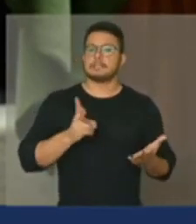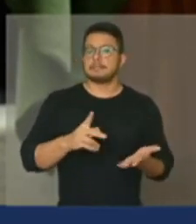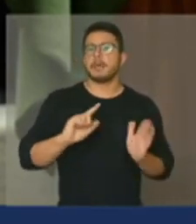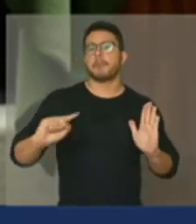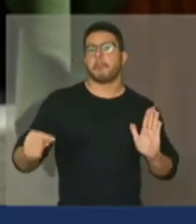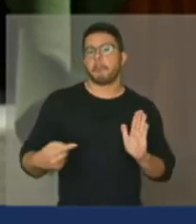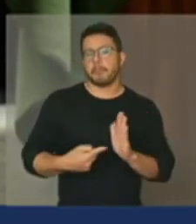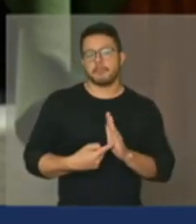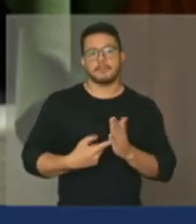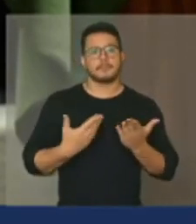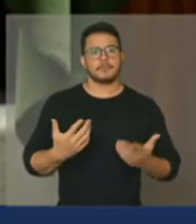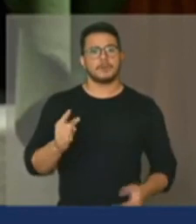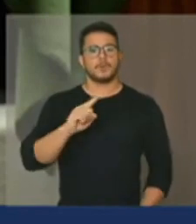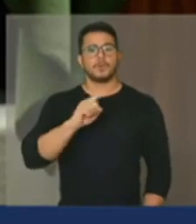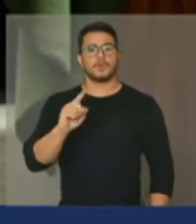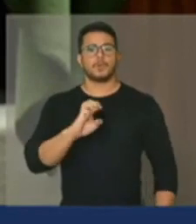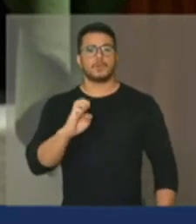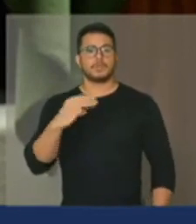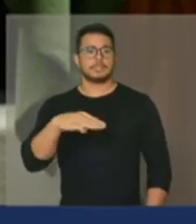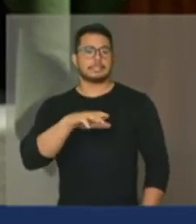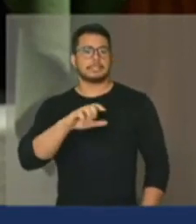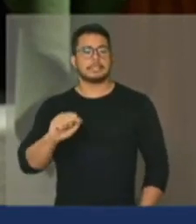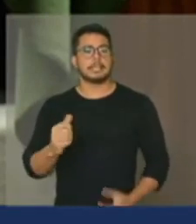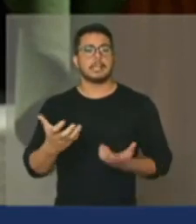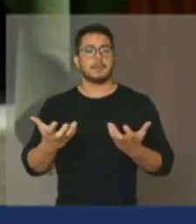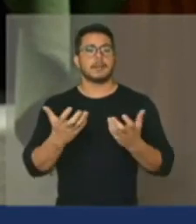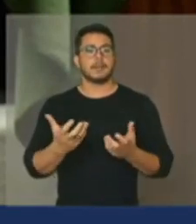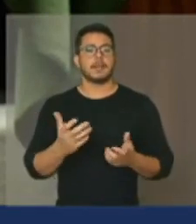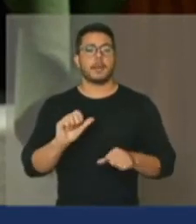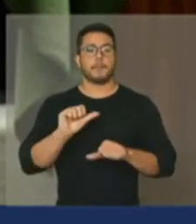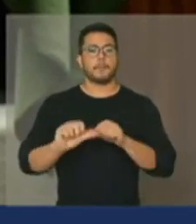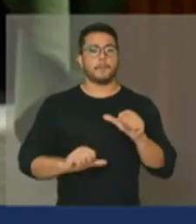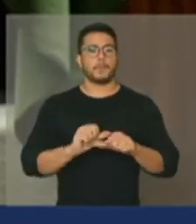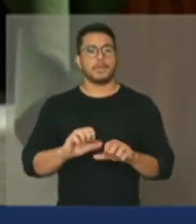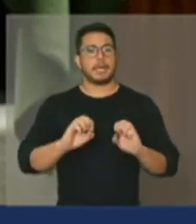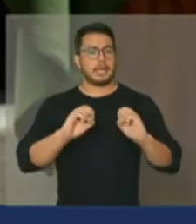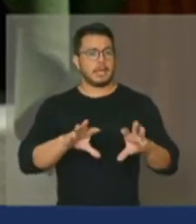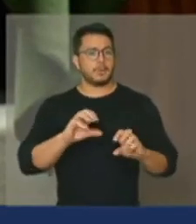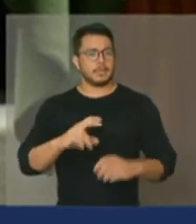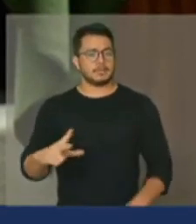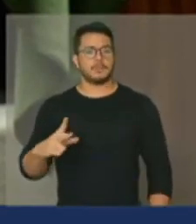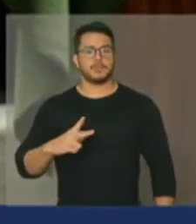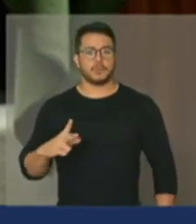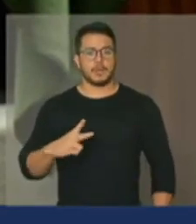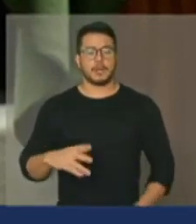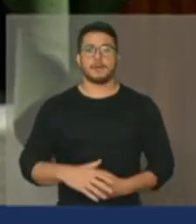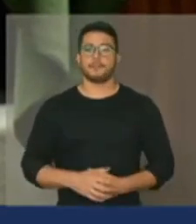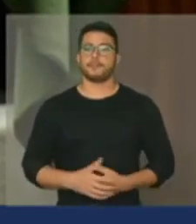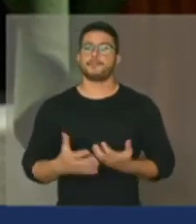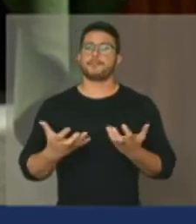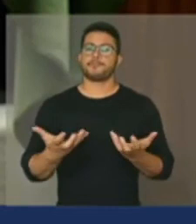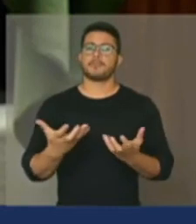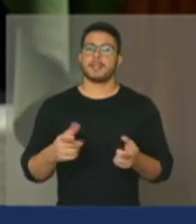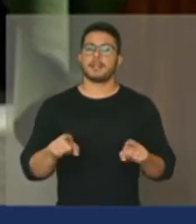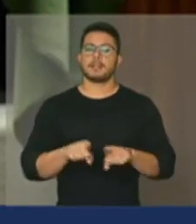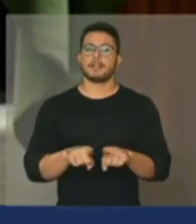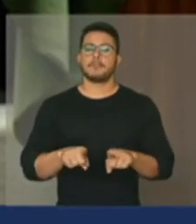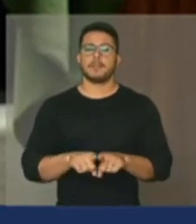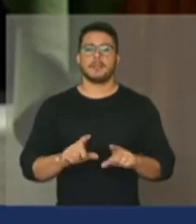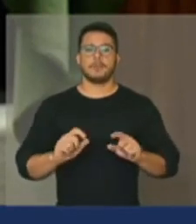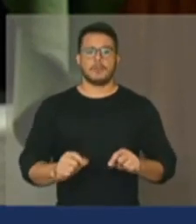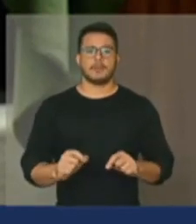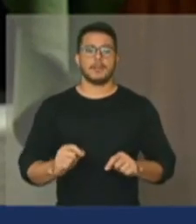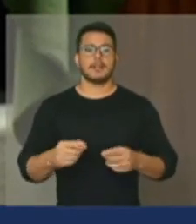privatizar a educação, municipalizar, ou seja, entregar para o município o que é e deveria ser ação do